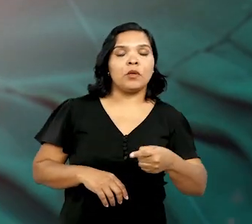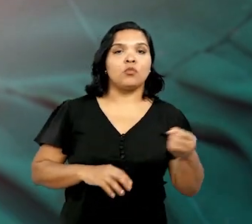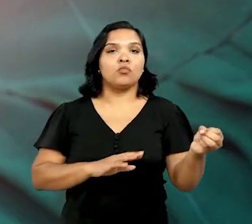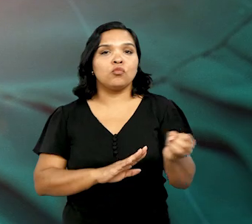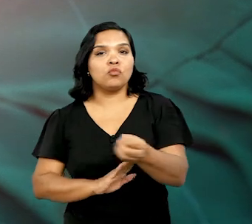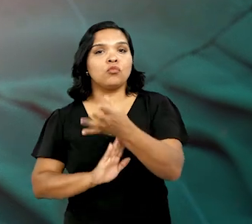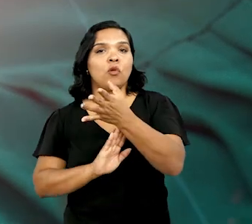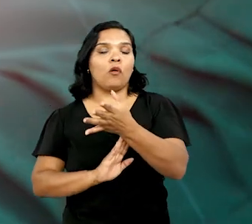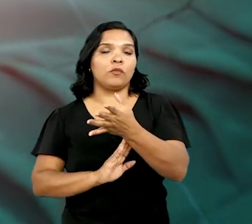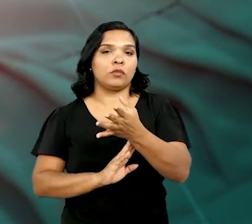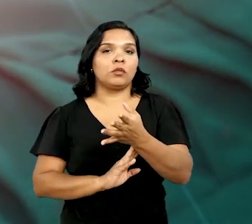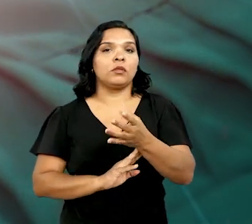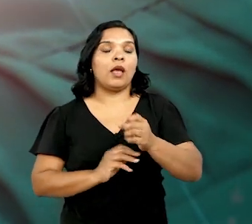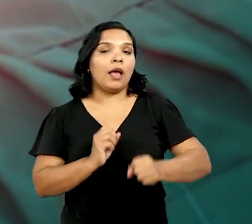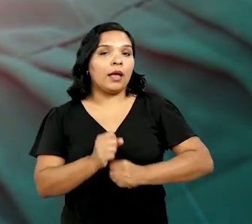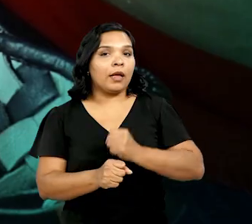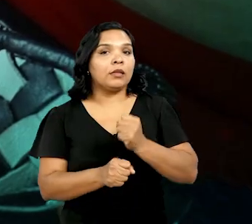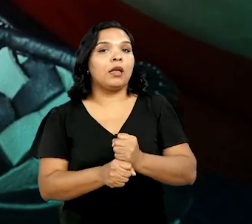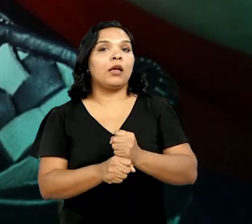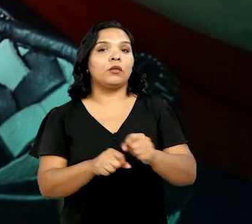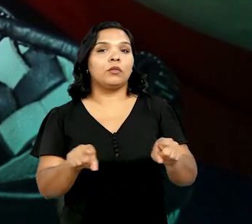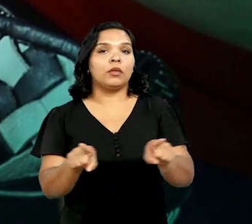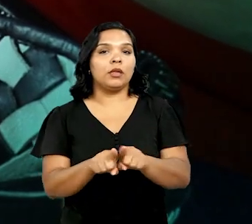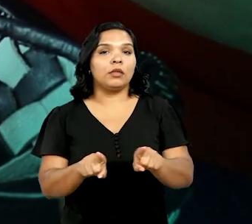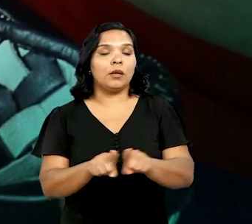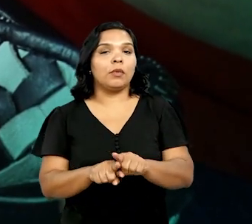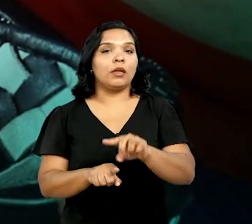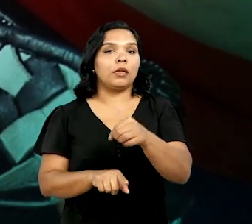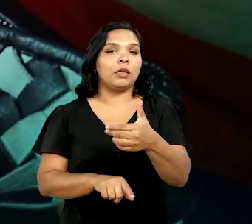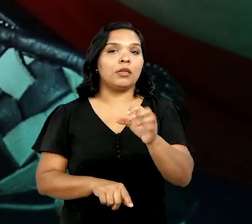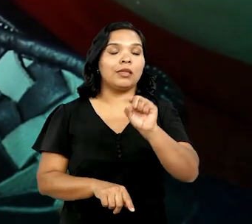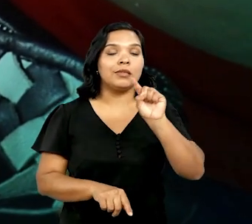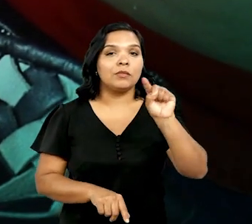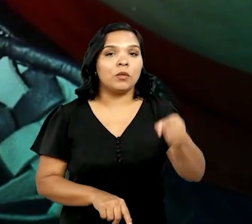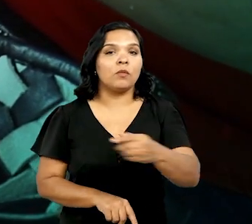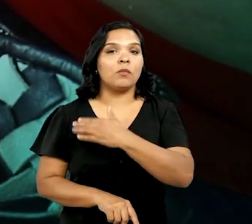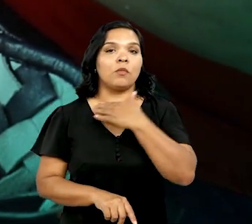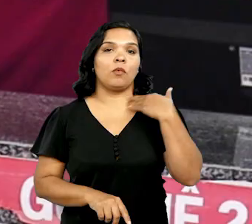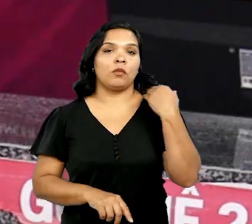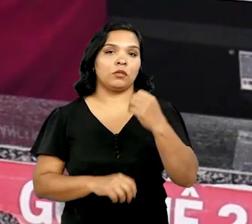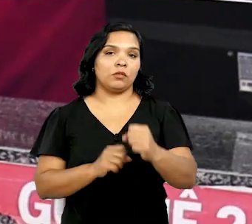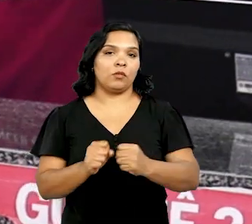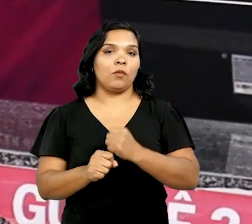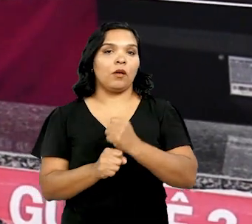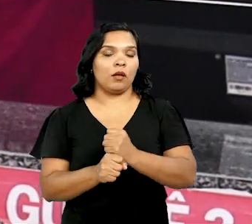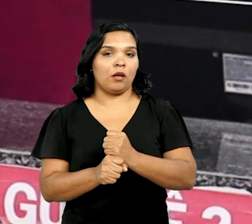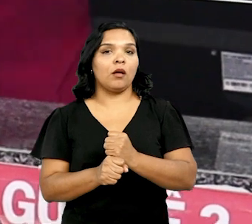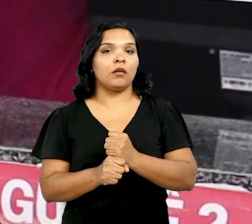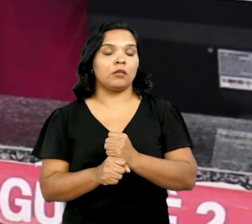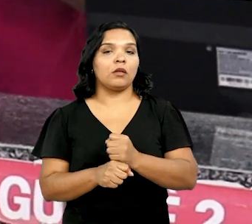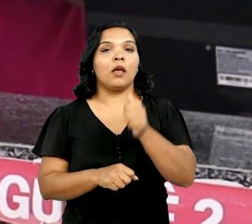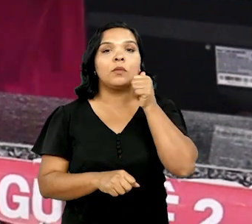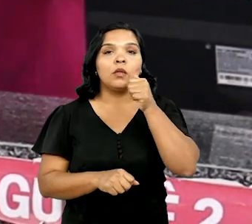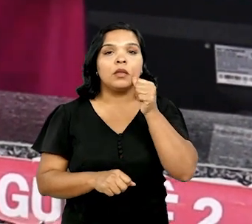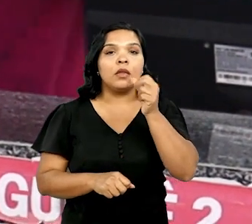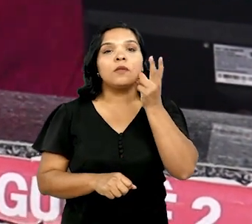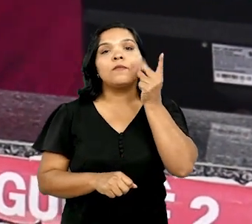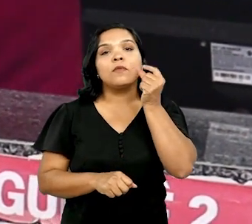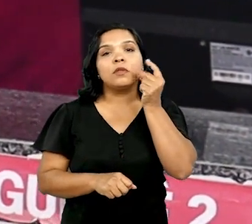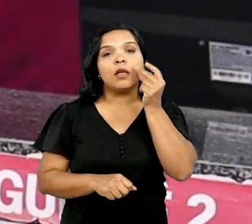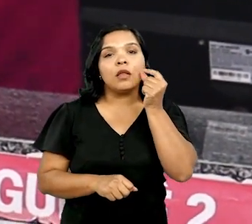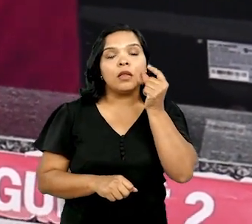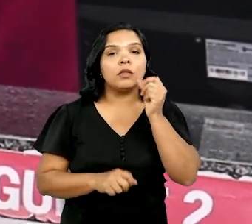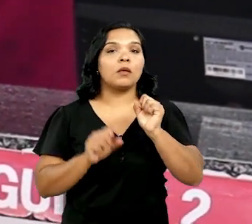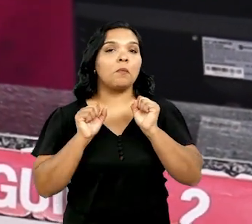casos diagnosticados a cada ano e uma média de 10 mil mortes por ano. As mulheres que moram em Fortaleza, capital